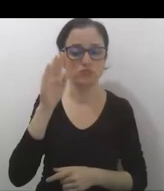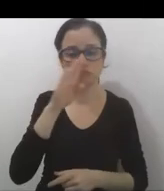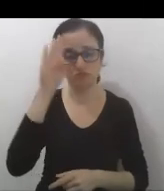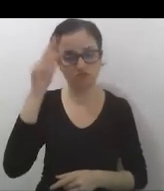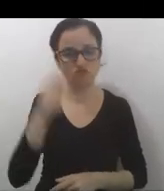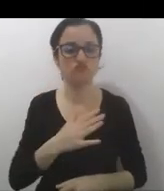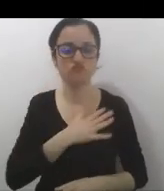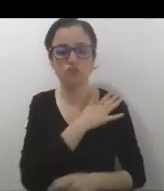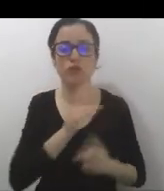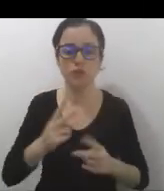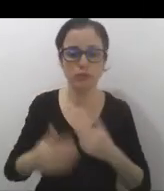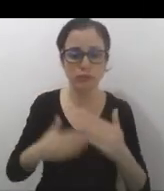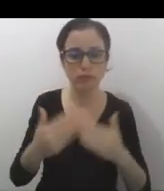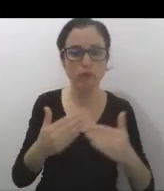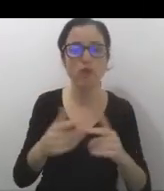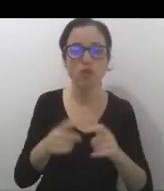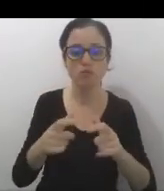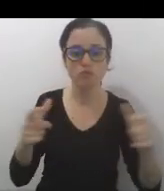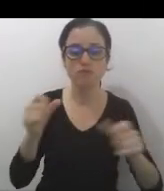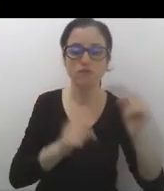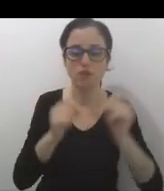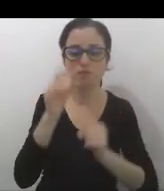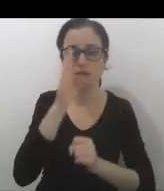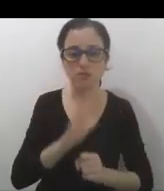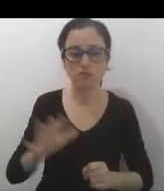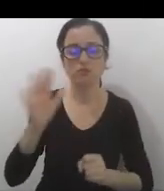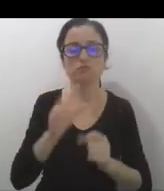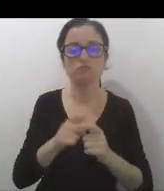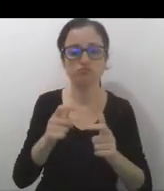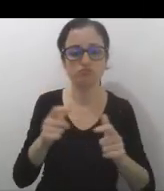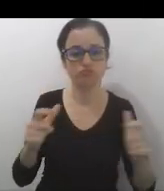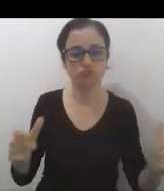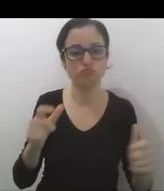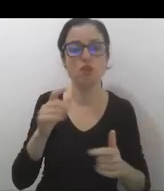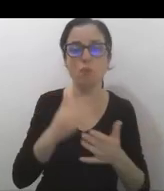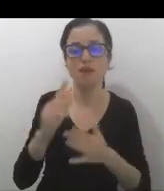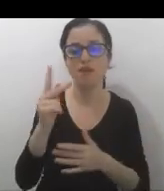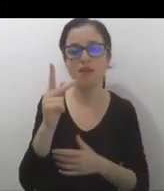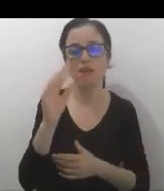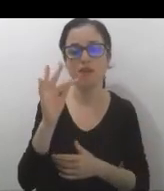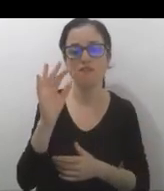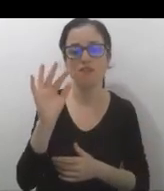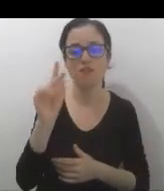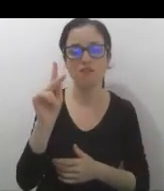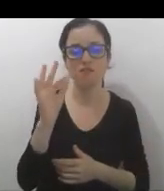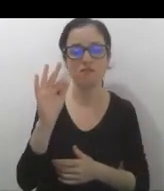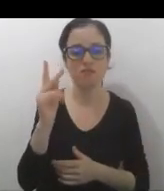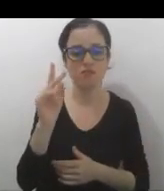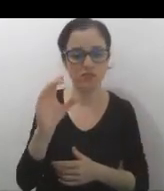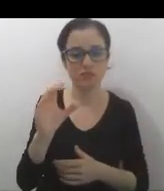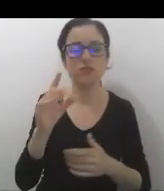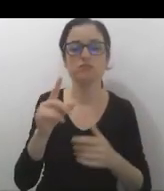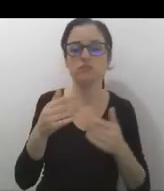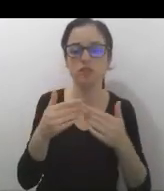Henrique Cardoso, do neoliberalismo, isso aí está indo para cada vez mais para trás. Embora o design esteja crescendo, o número